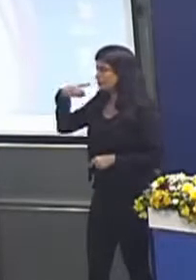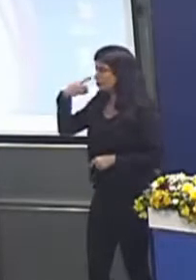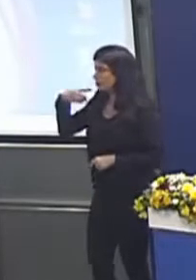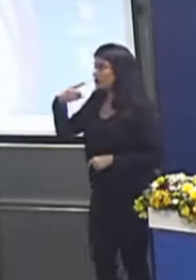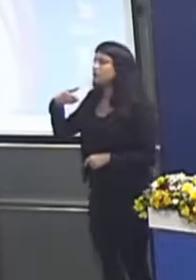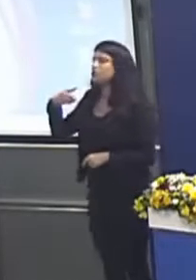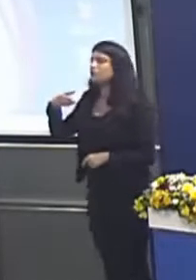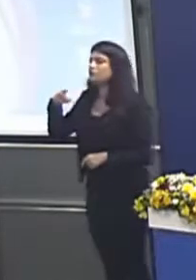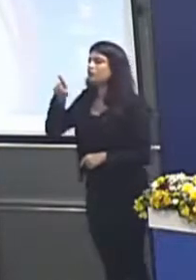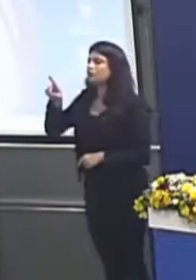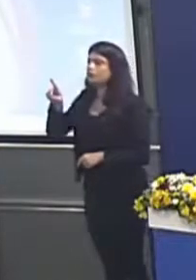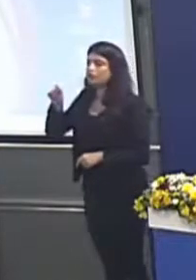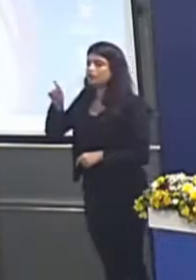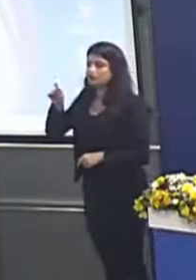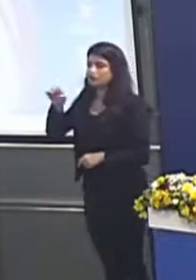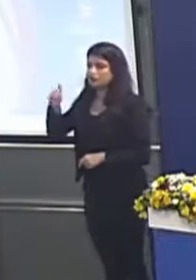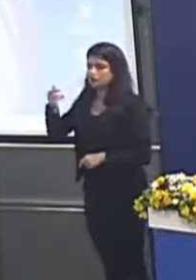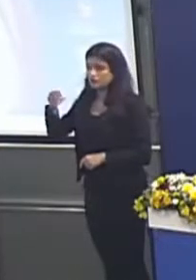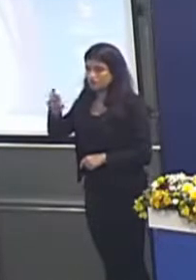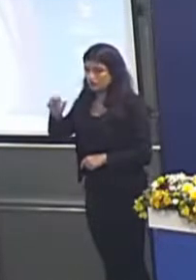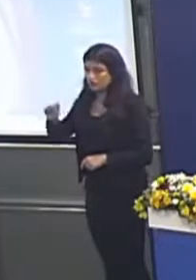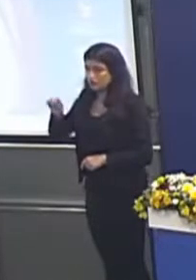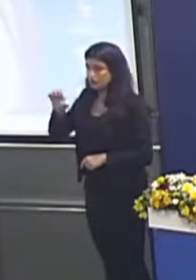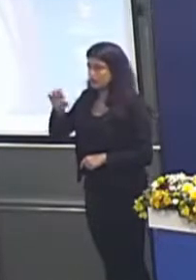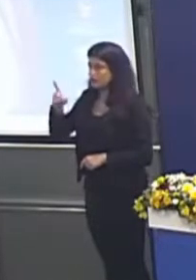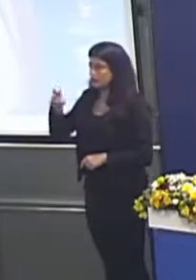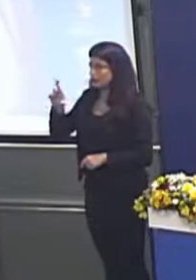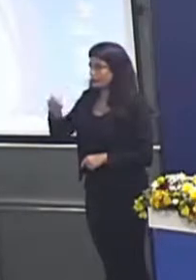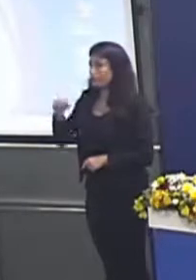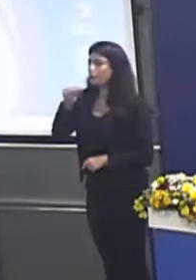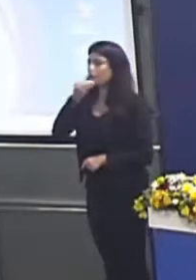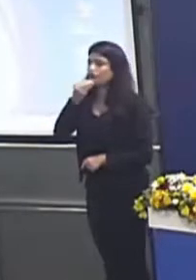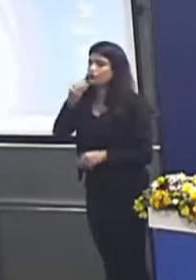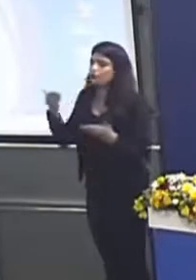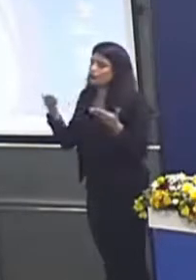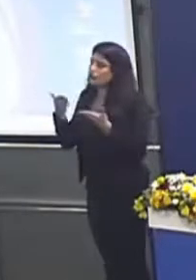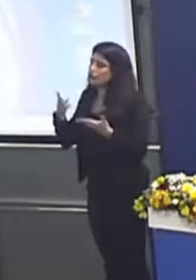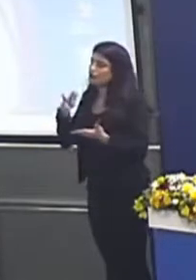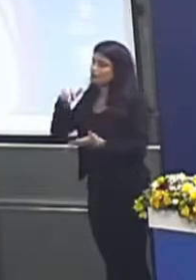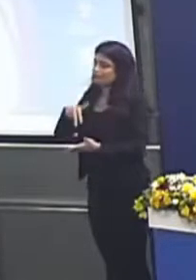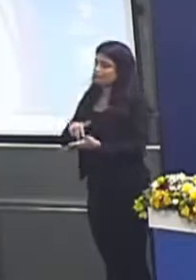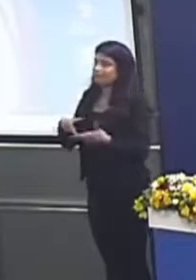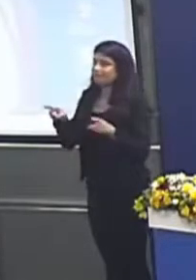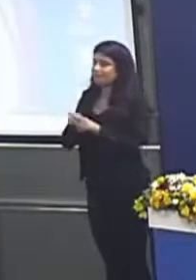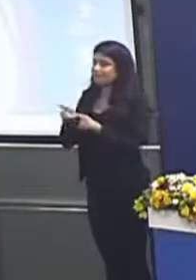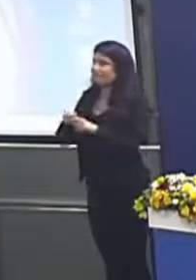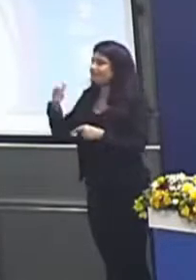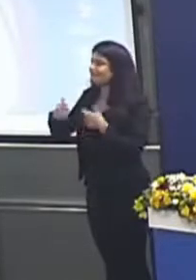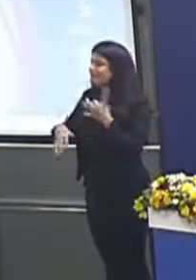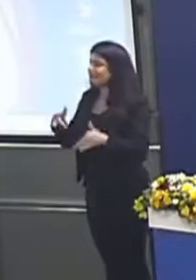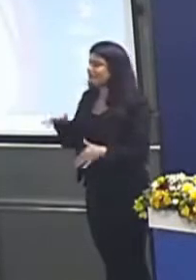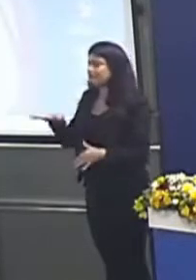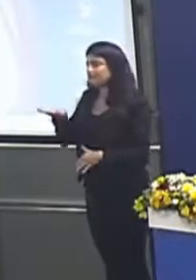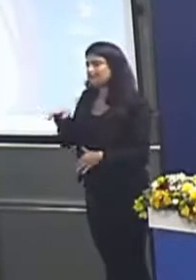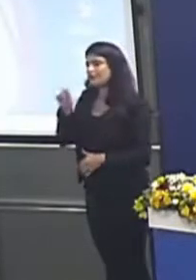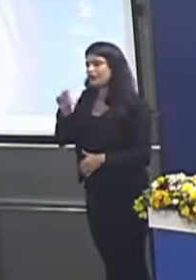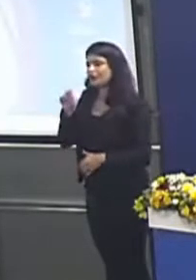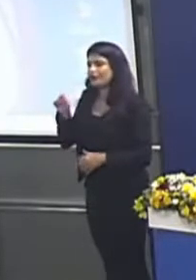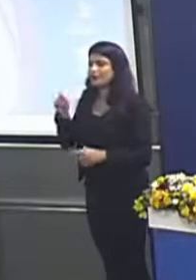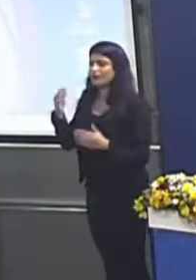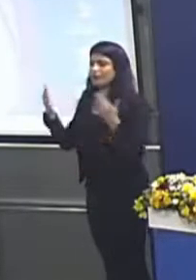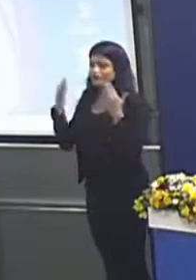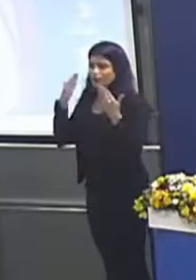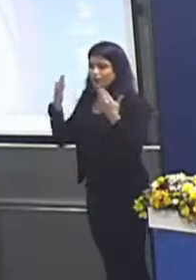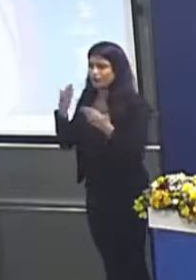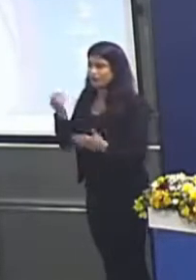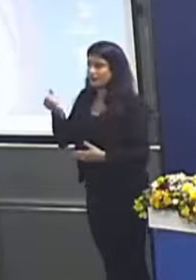Fernanda, né, pela oportunidade de estarmos aqui hoje e dizer, né, gente, que a psicologia faz 60